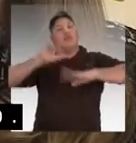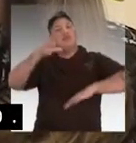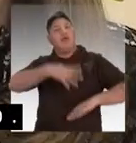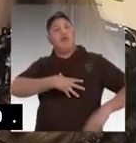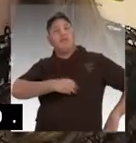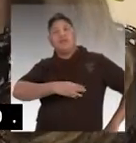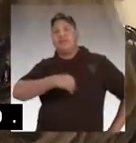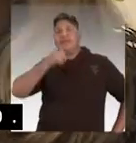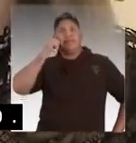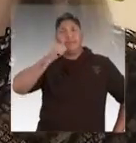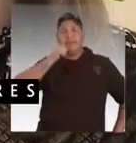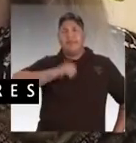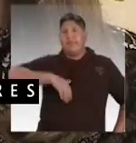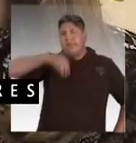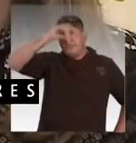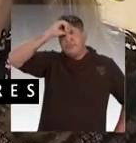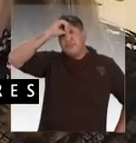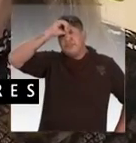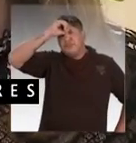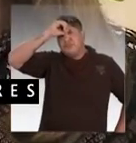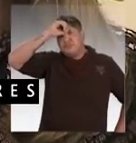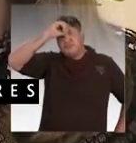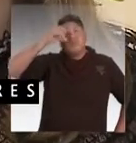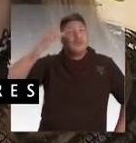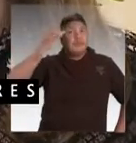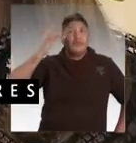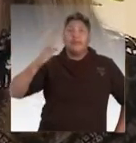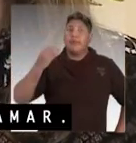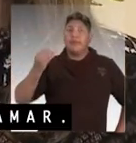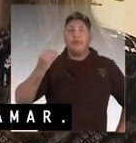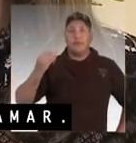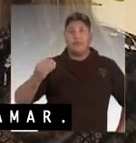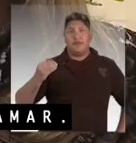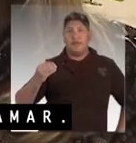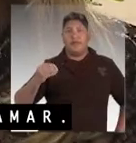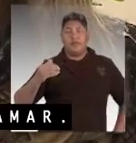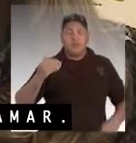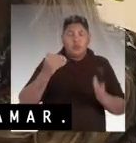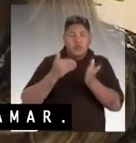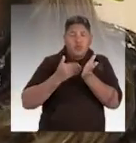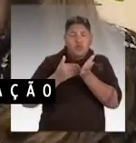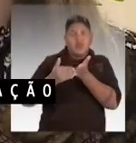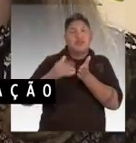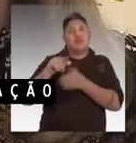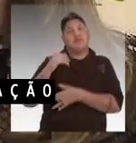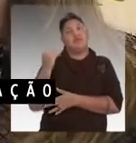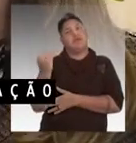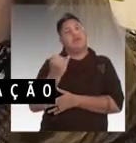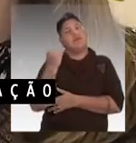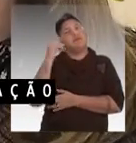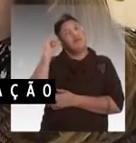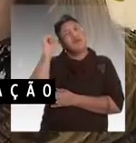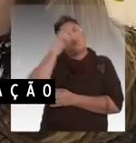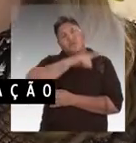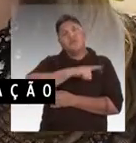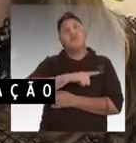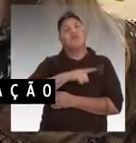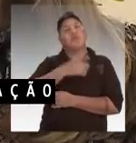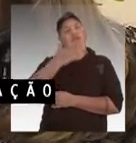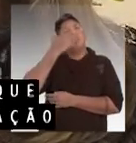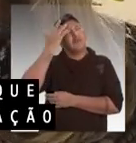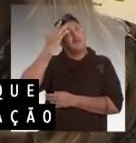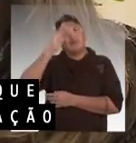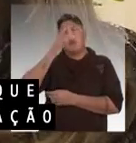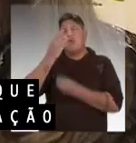a amamentação. Nem todas as mulheres sabem amamentar, nem os bebês sabem mamar. O início da amamentação é muito difícil e